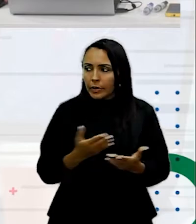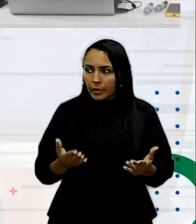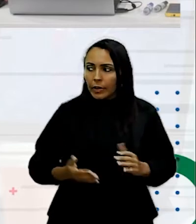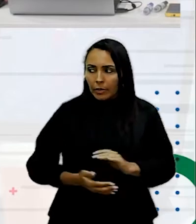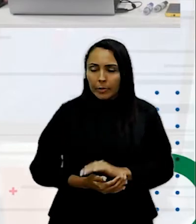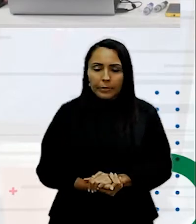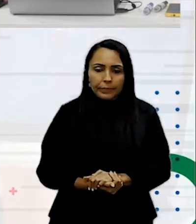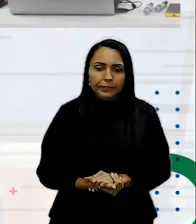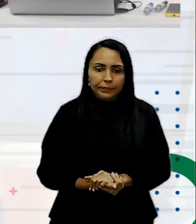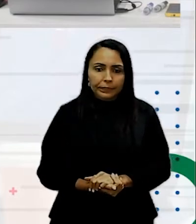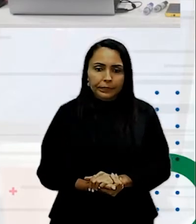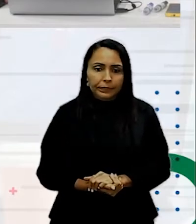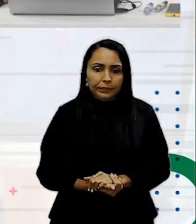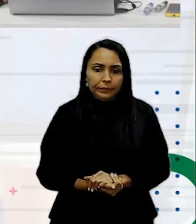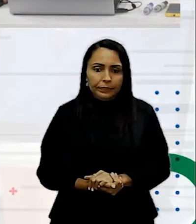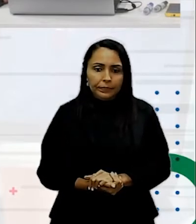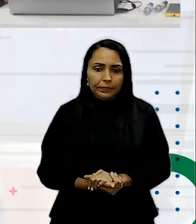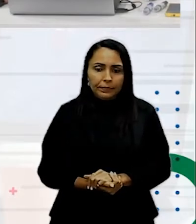minha seta.